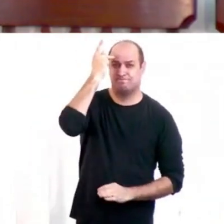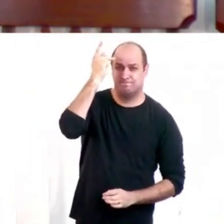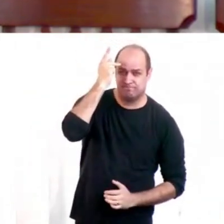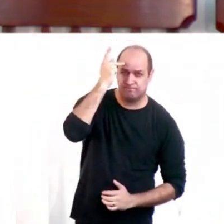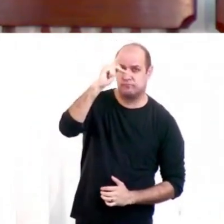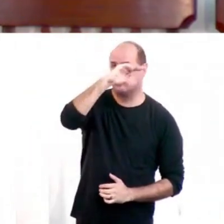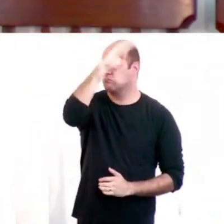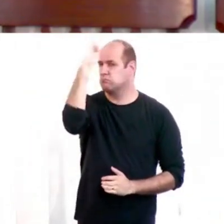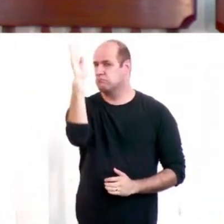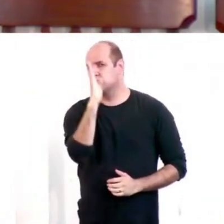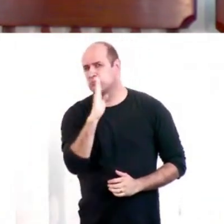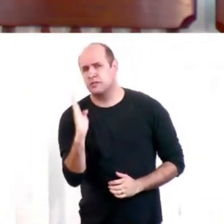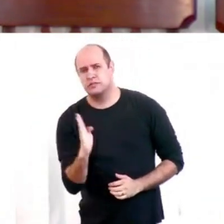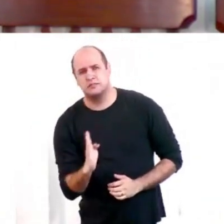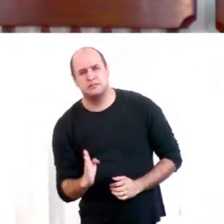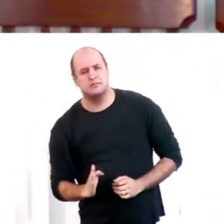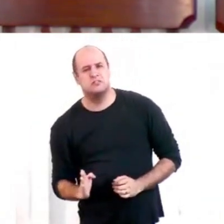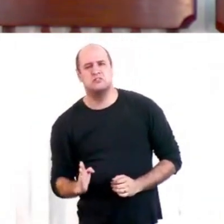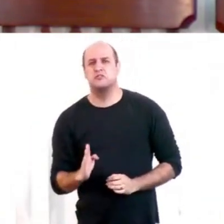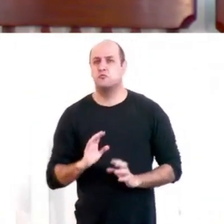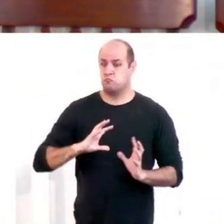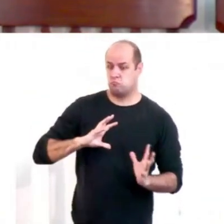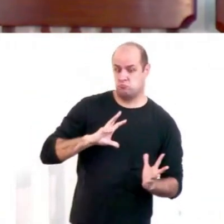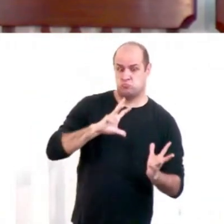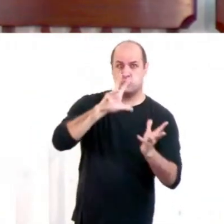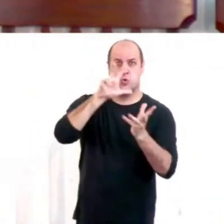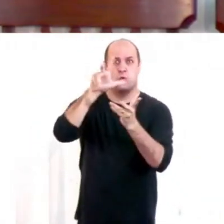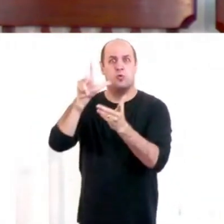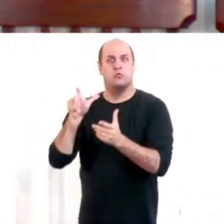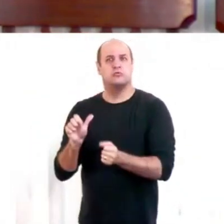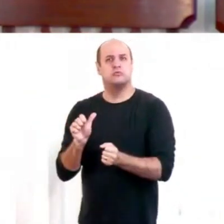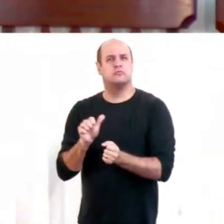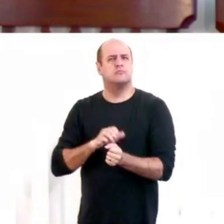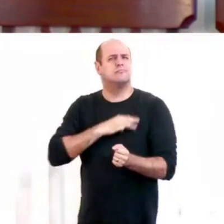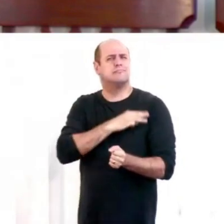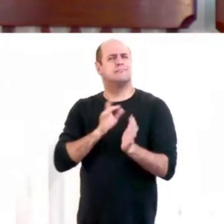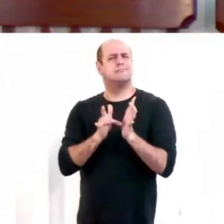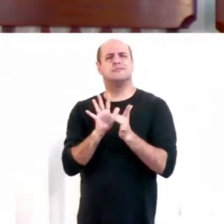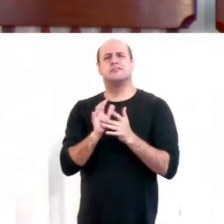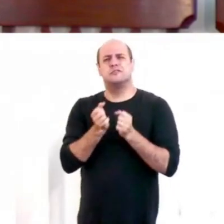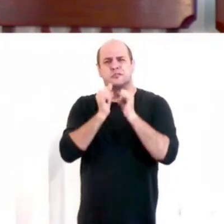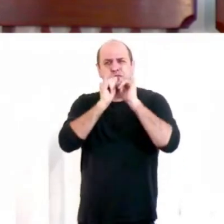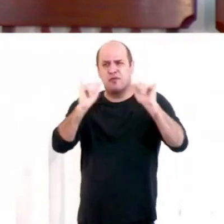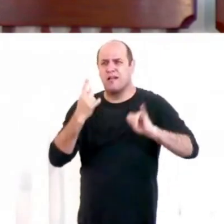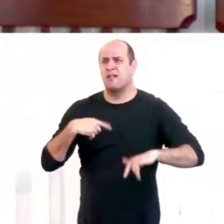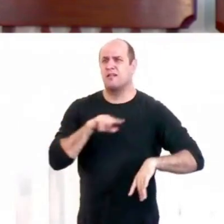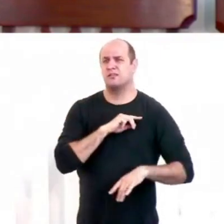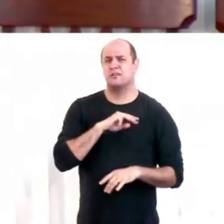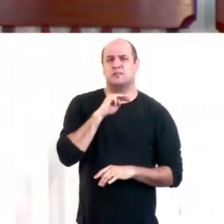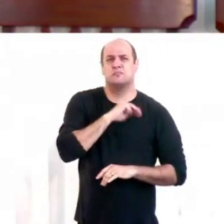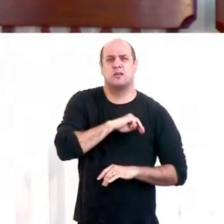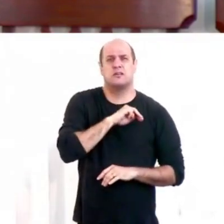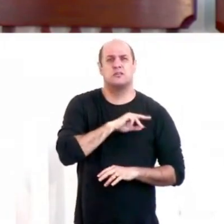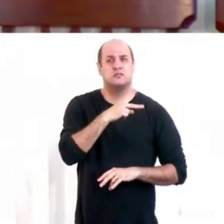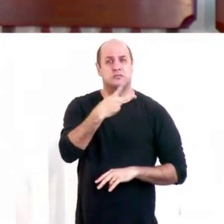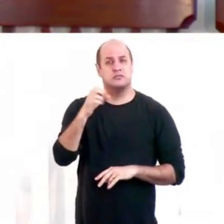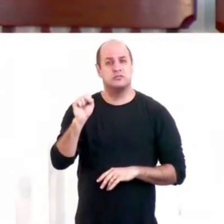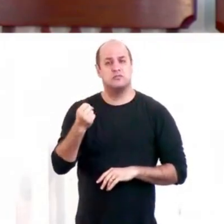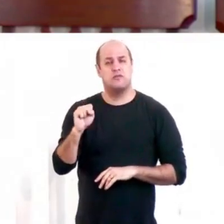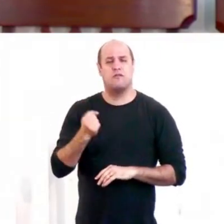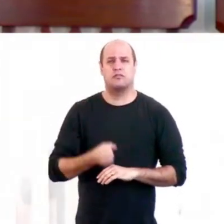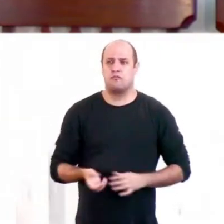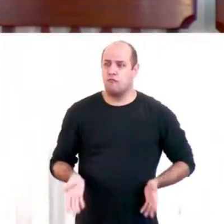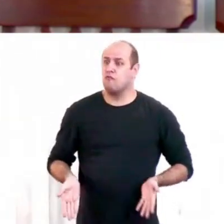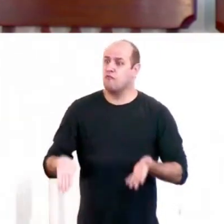Brasil, de evangelizar o mundo, a missão que Jesus nos deixou em Mateus 28, vão e